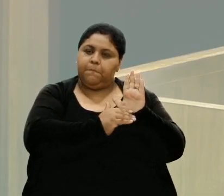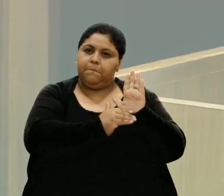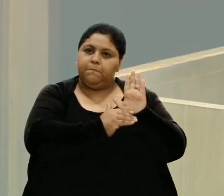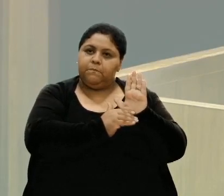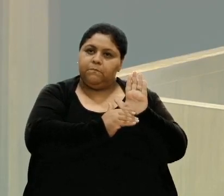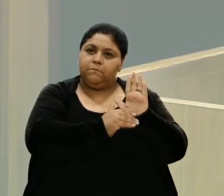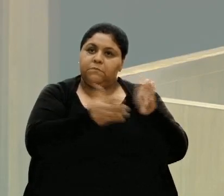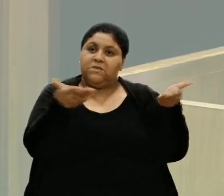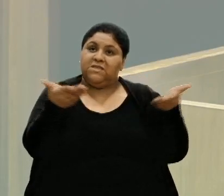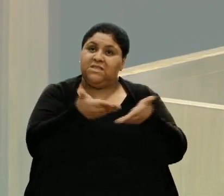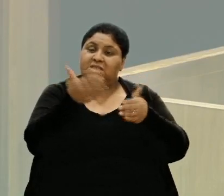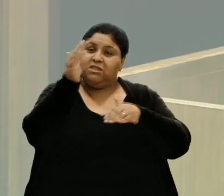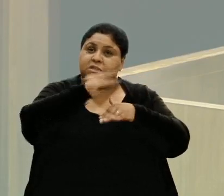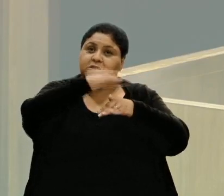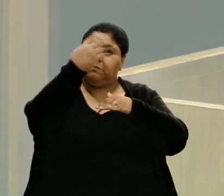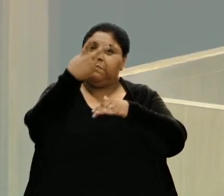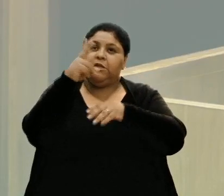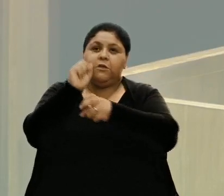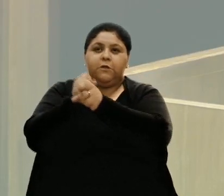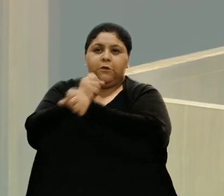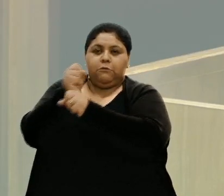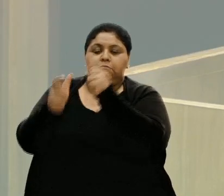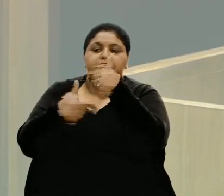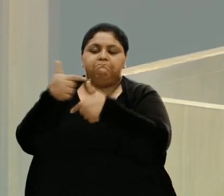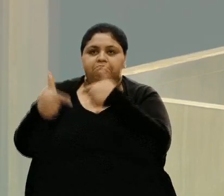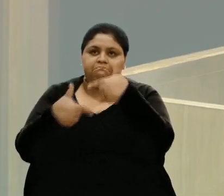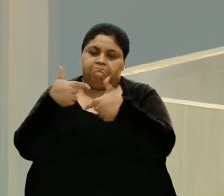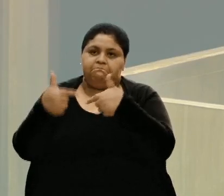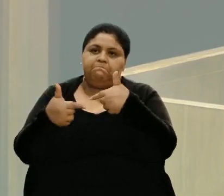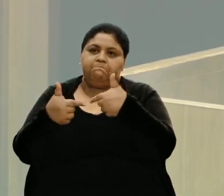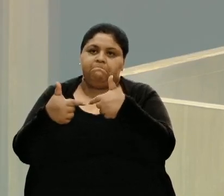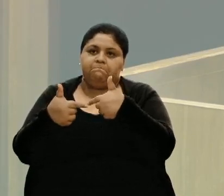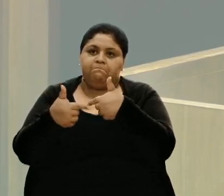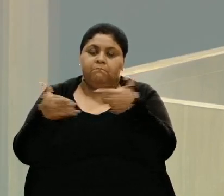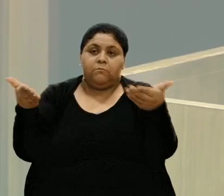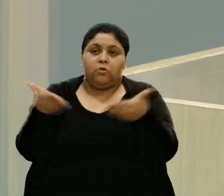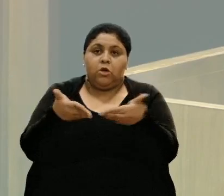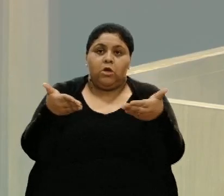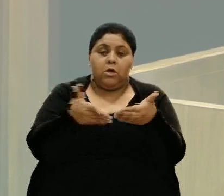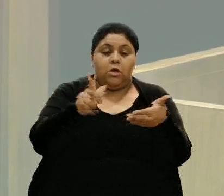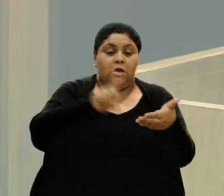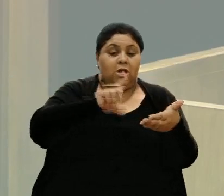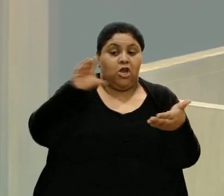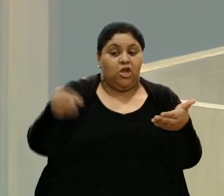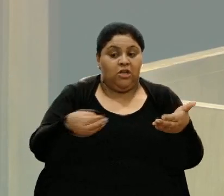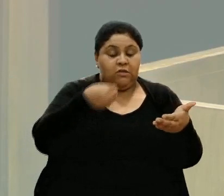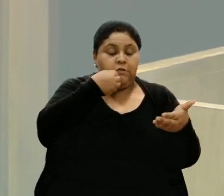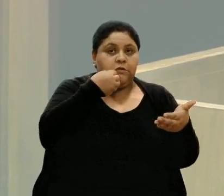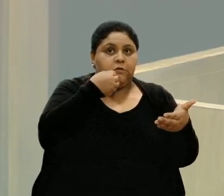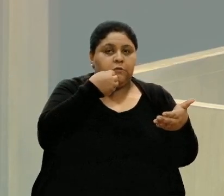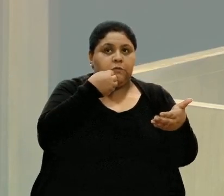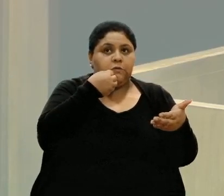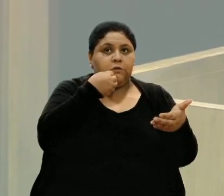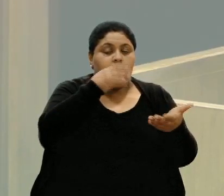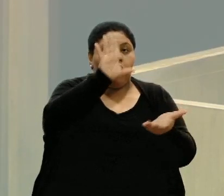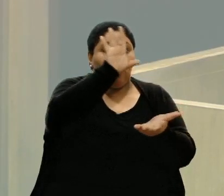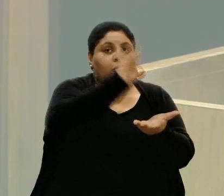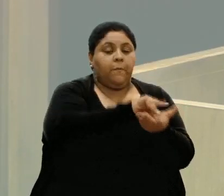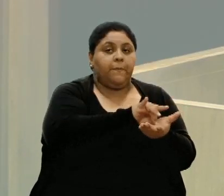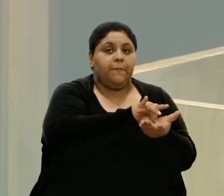pois já são mais de 20 anos de trabalho. E agora tivemos a oportunidade de